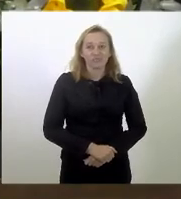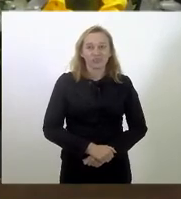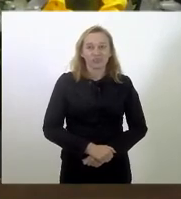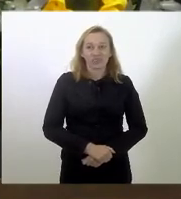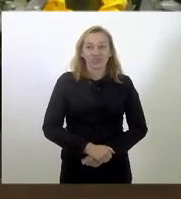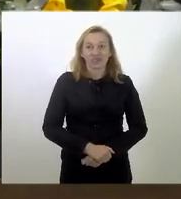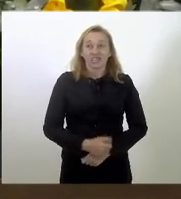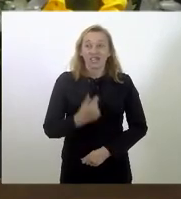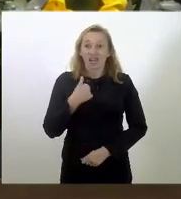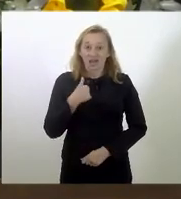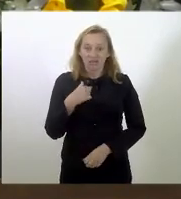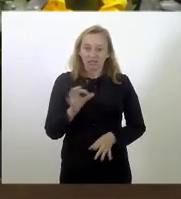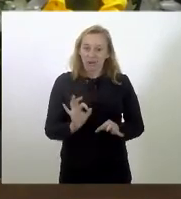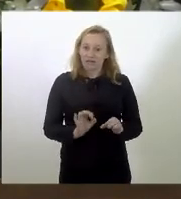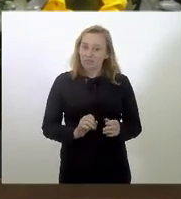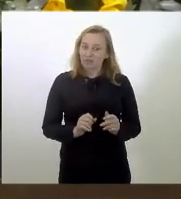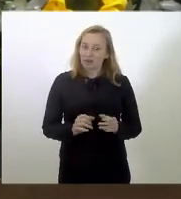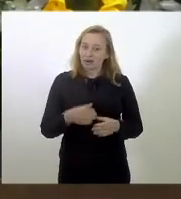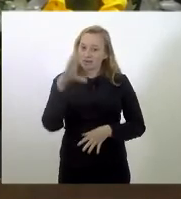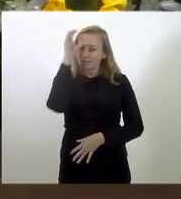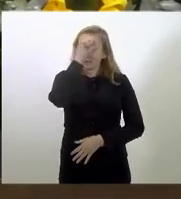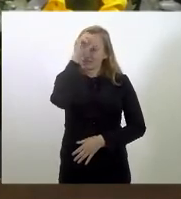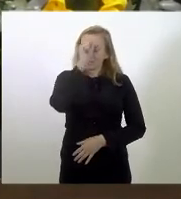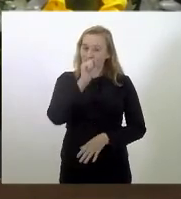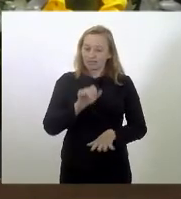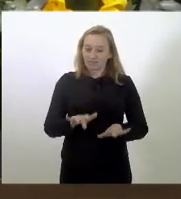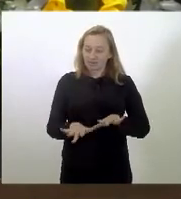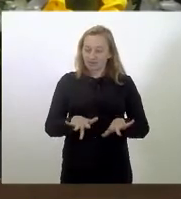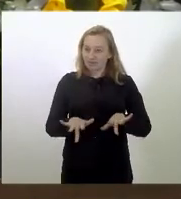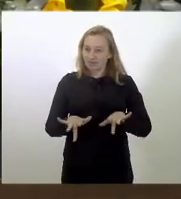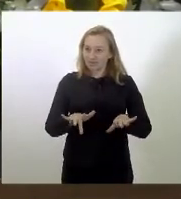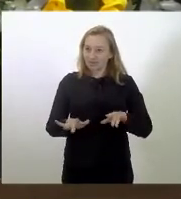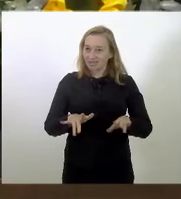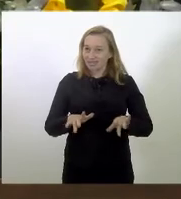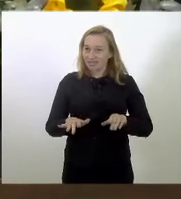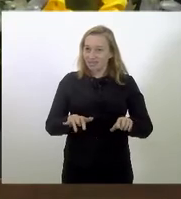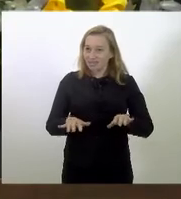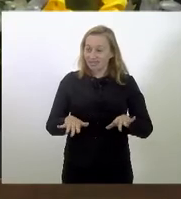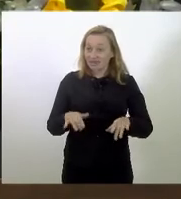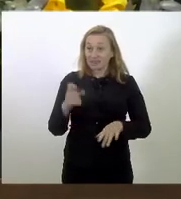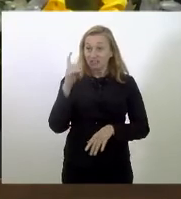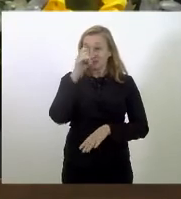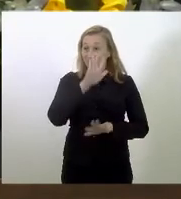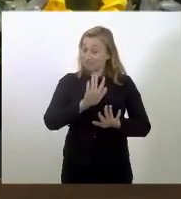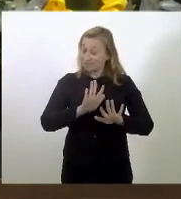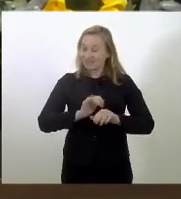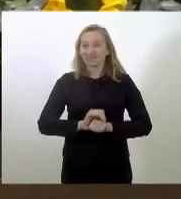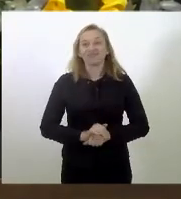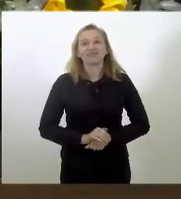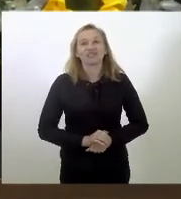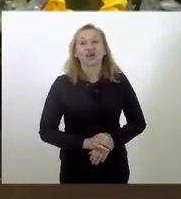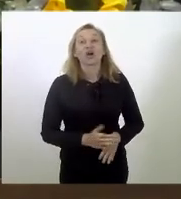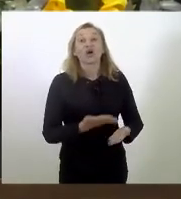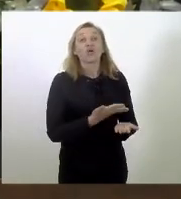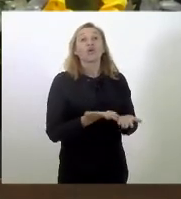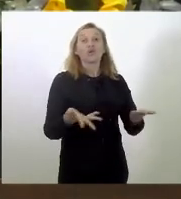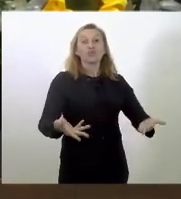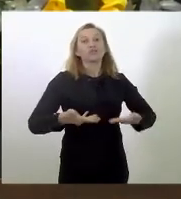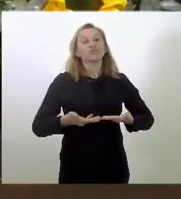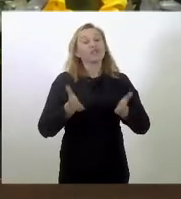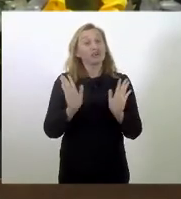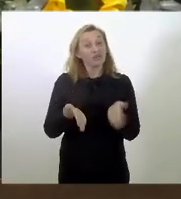Eu ainda estou aqui aprendendo a mexer aqui na... Muita tecnologia. Muita, muita. Convido agora...